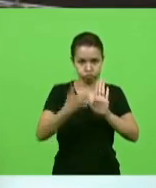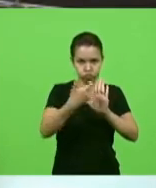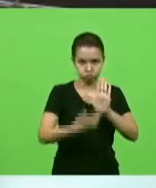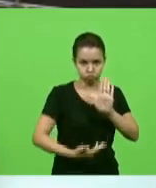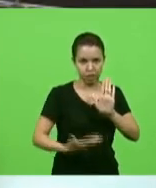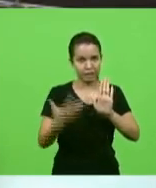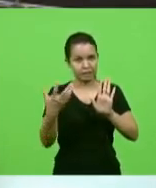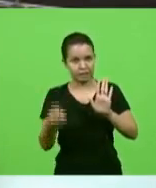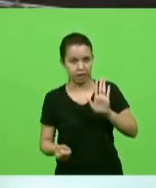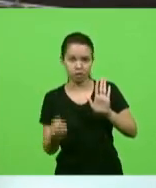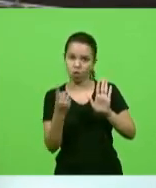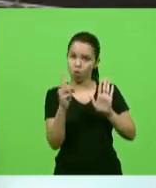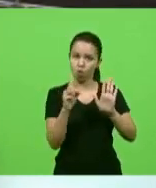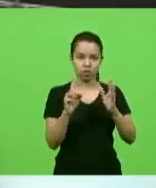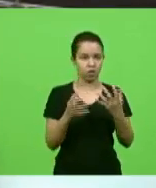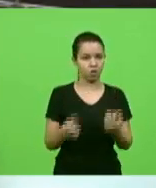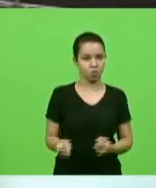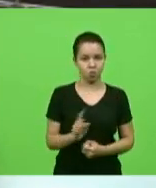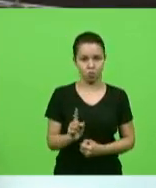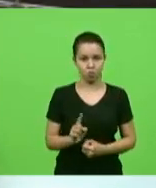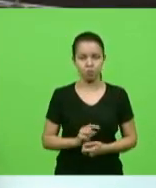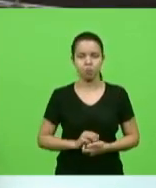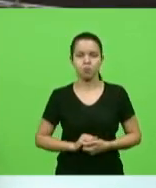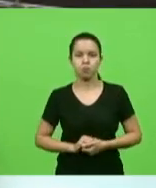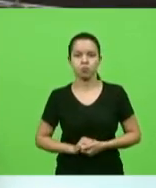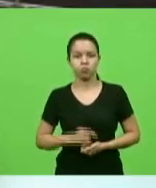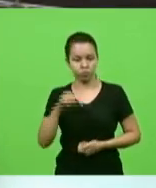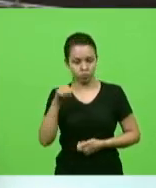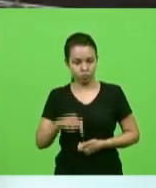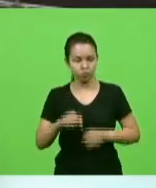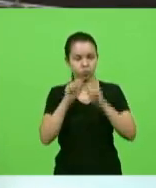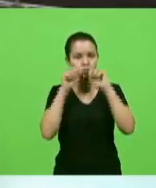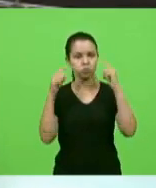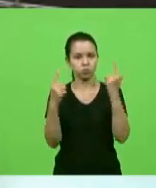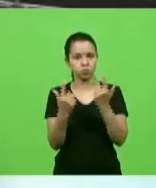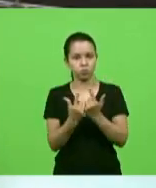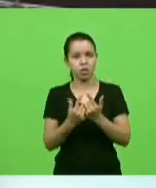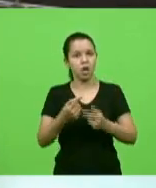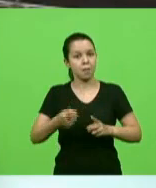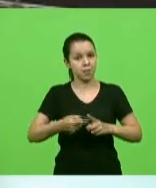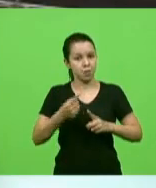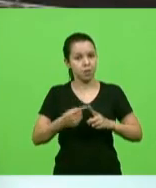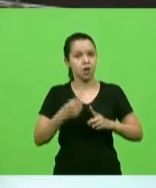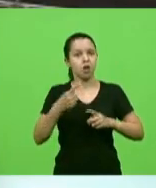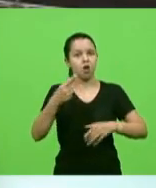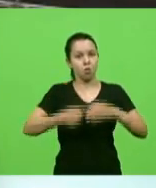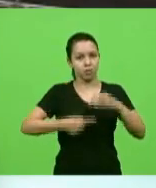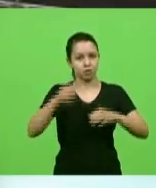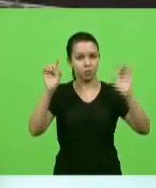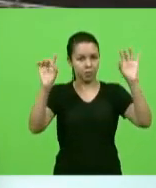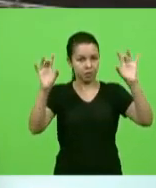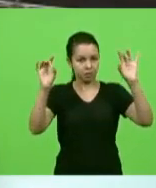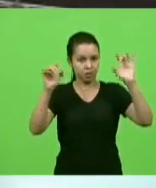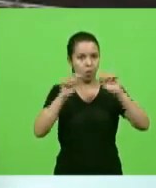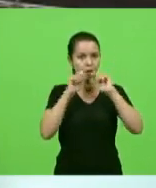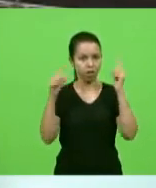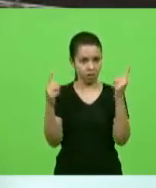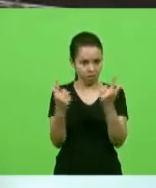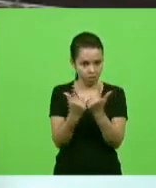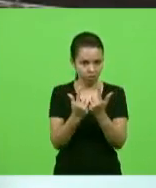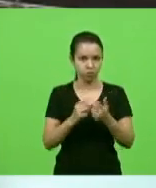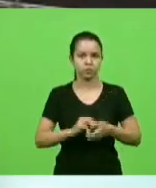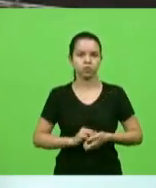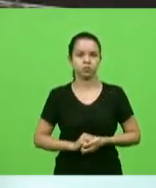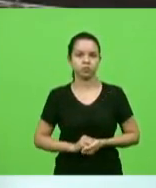admissibilidade ou não Por esta casa primeiro na comissão especial instalada pela Assembleia